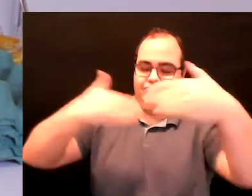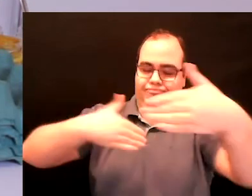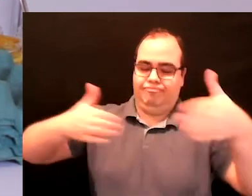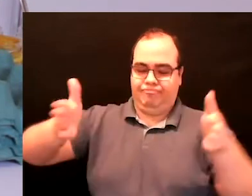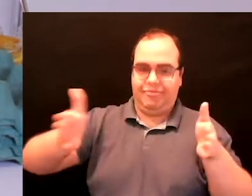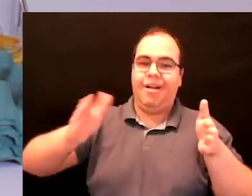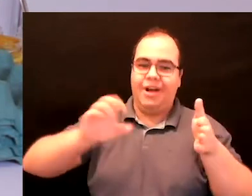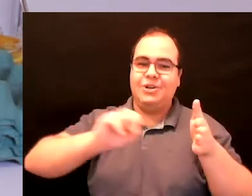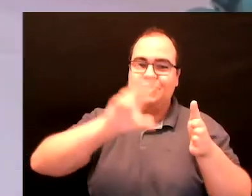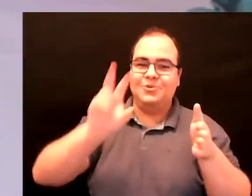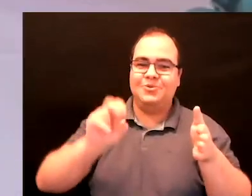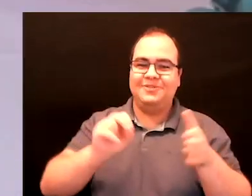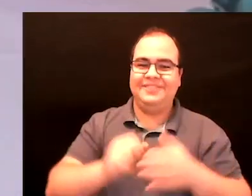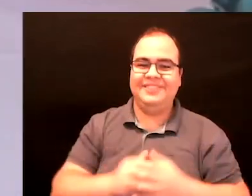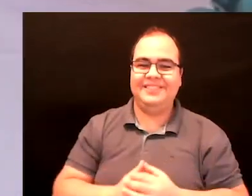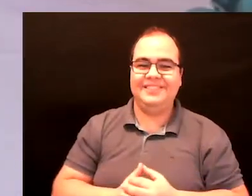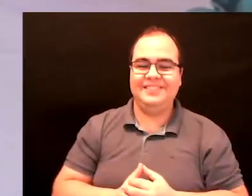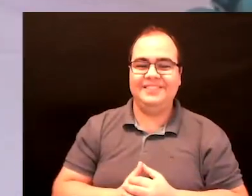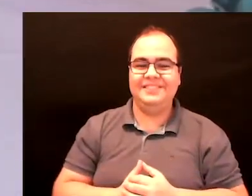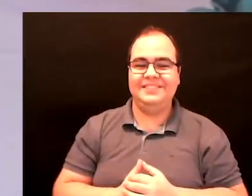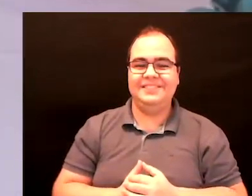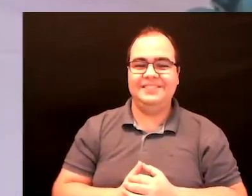tá?